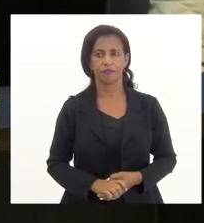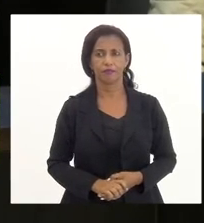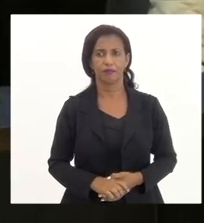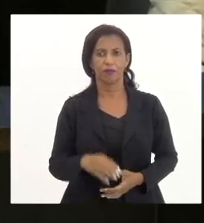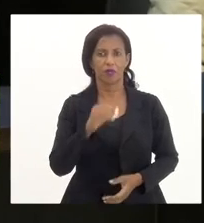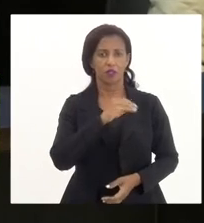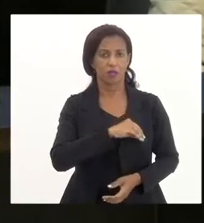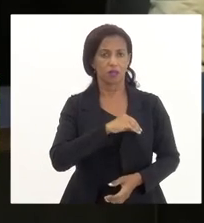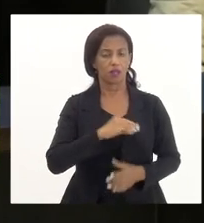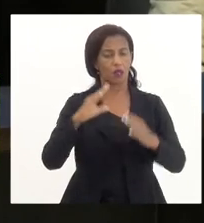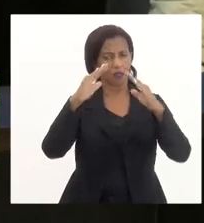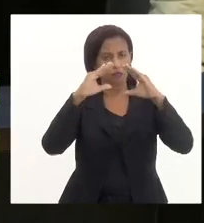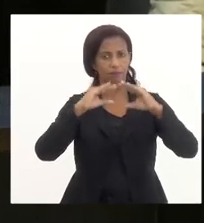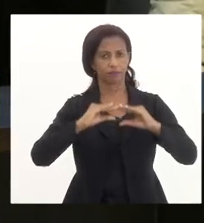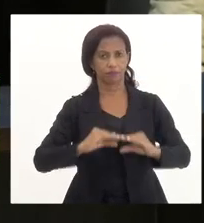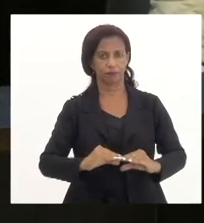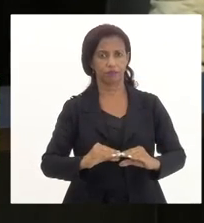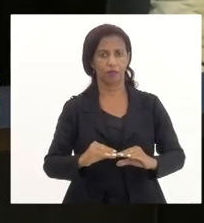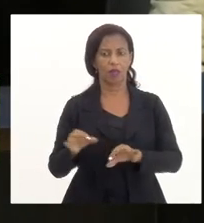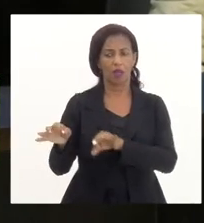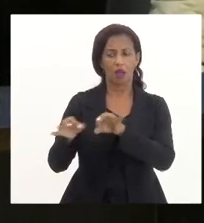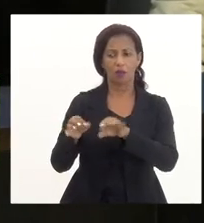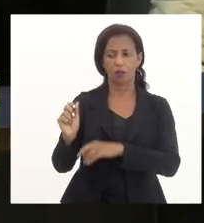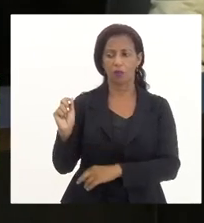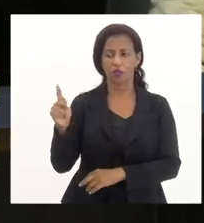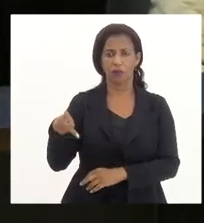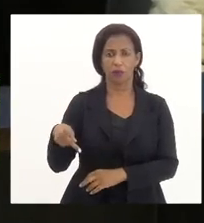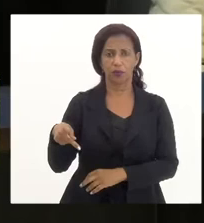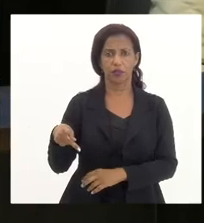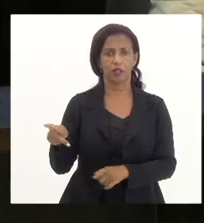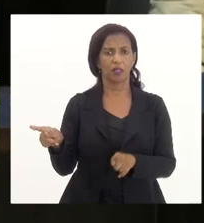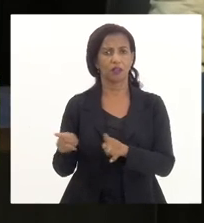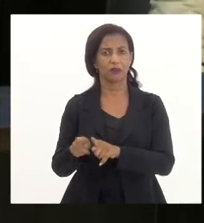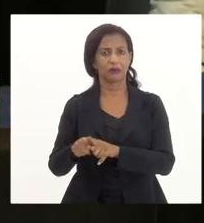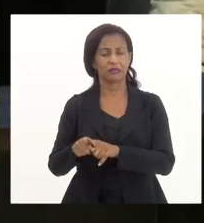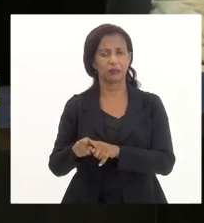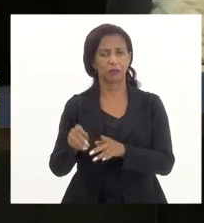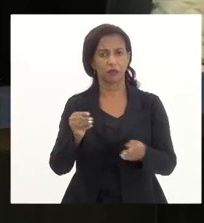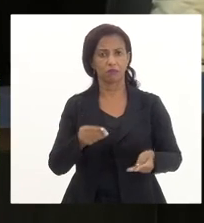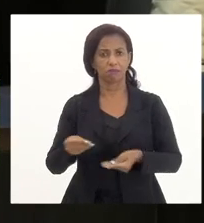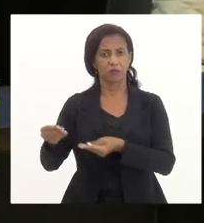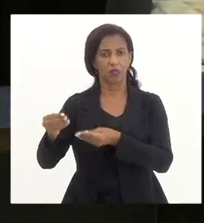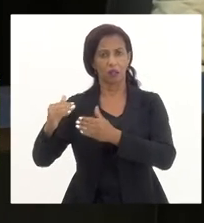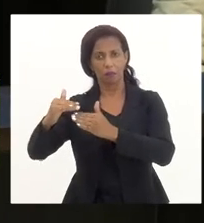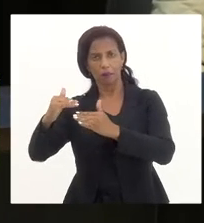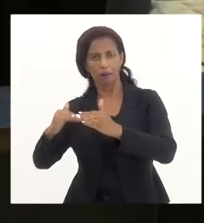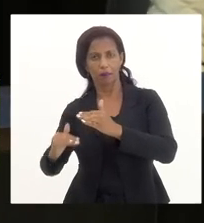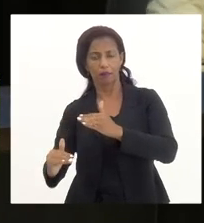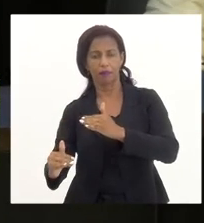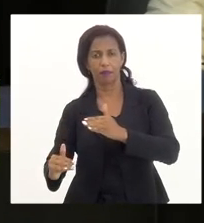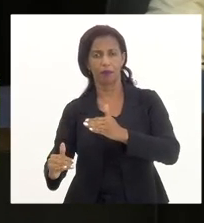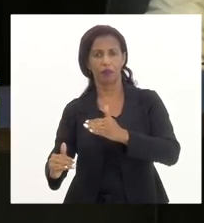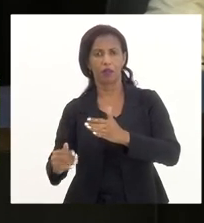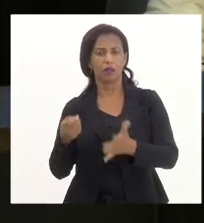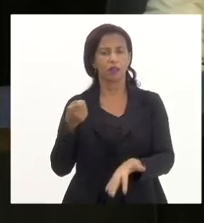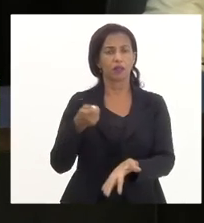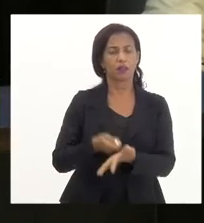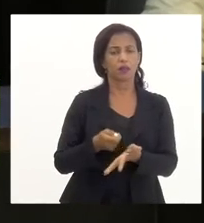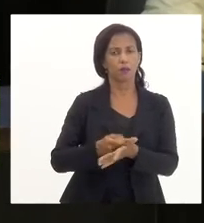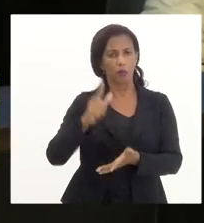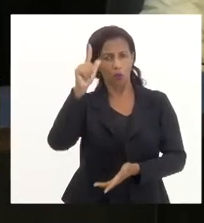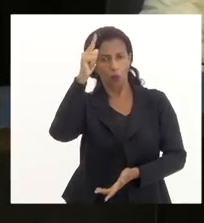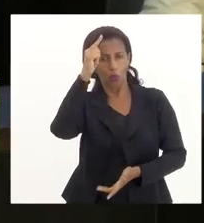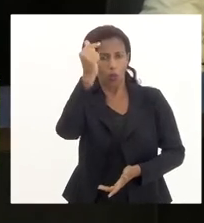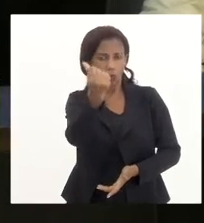o salário já são mais baixo as condições aposentadoria estão sendo colocadas por baixo dentro assim por